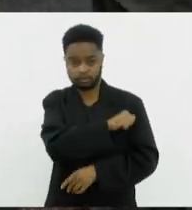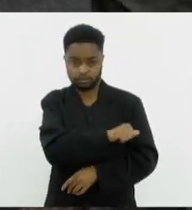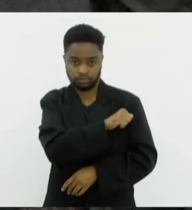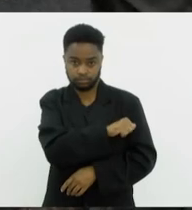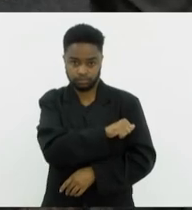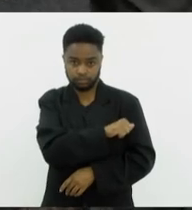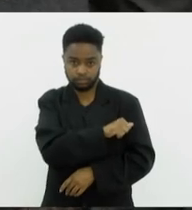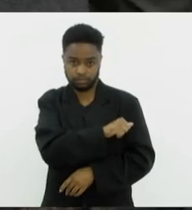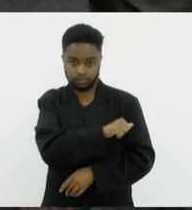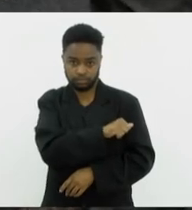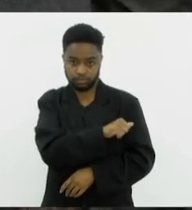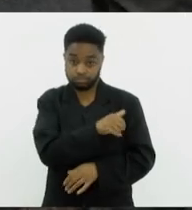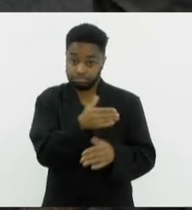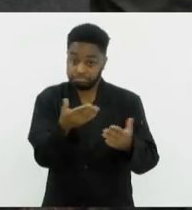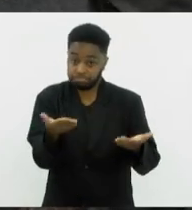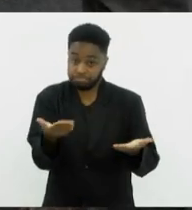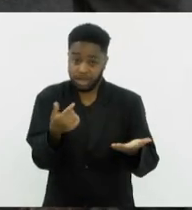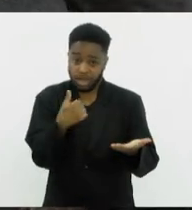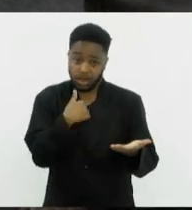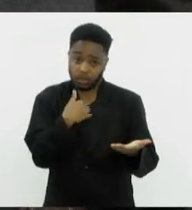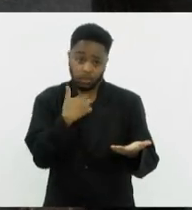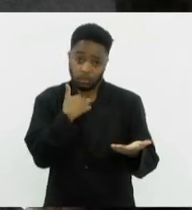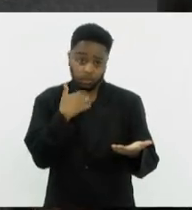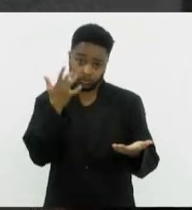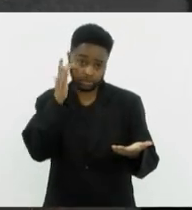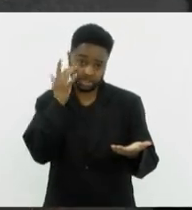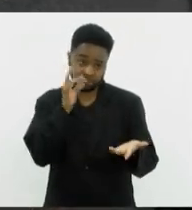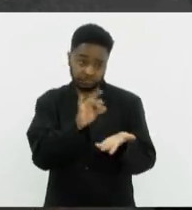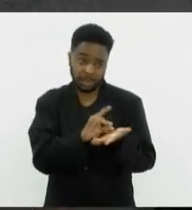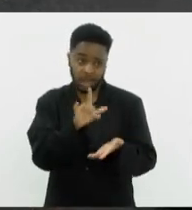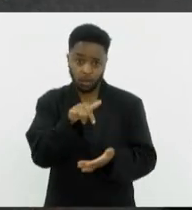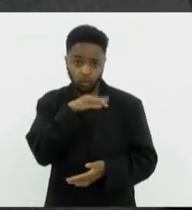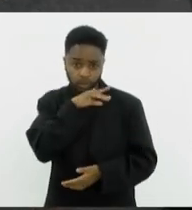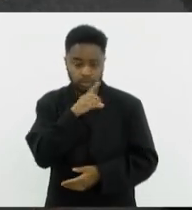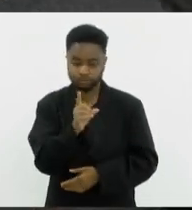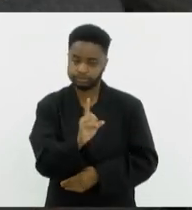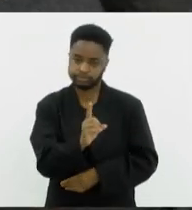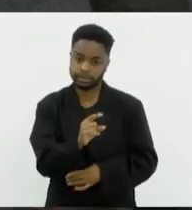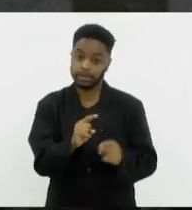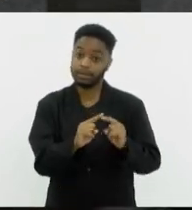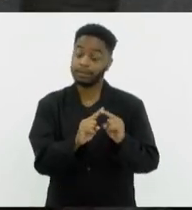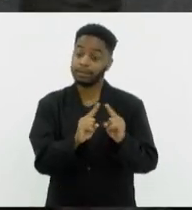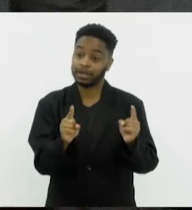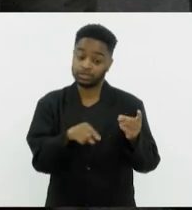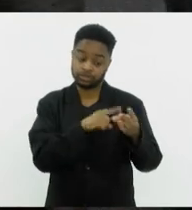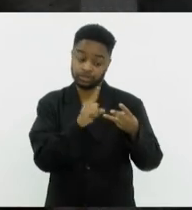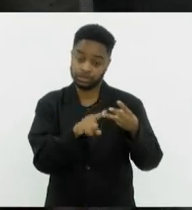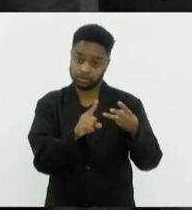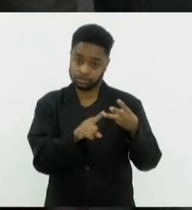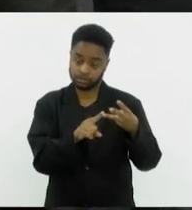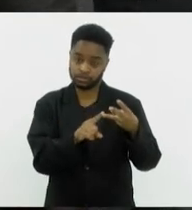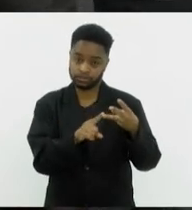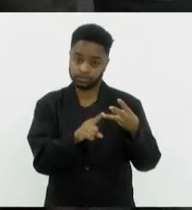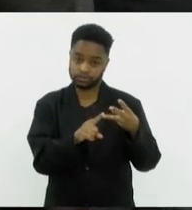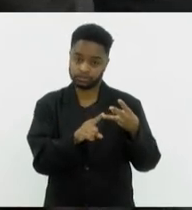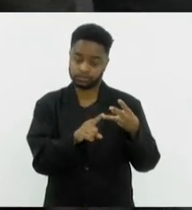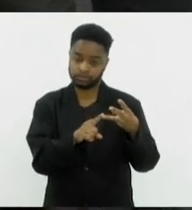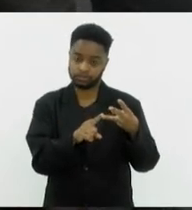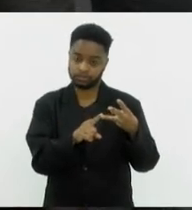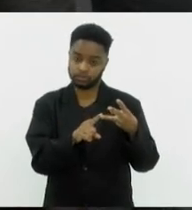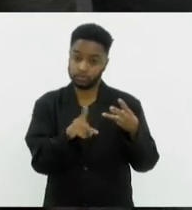com dividendos, eu não posso achar ruim. Agora, em terceiro lugar, quanto